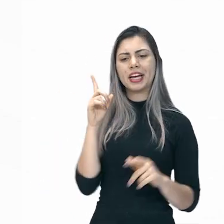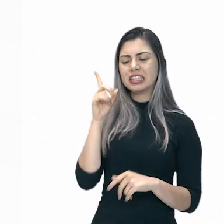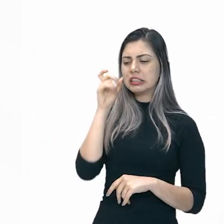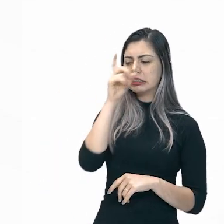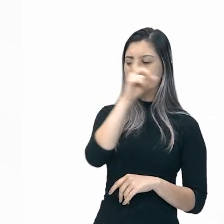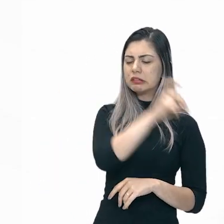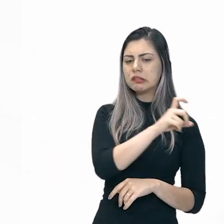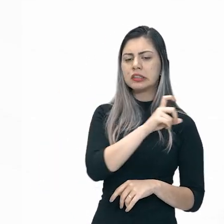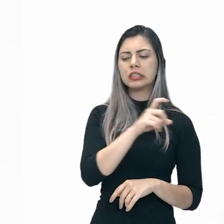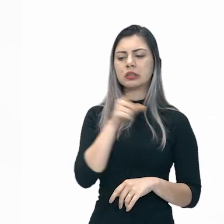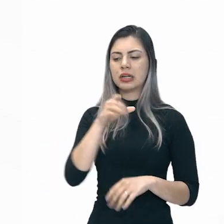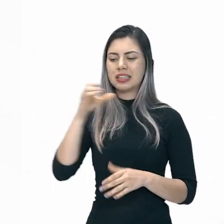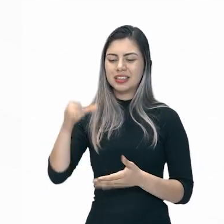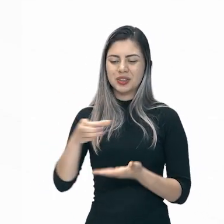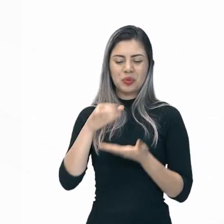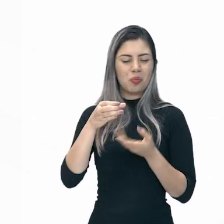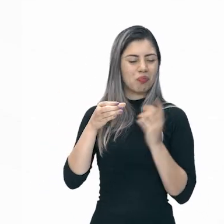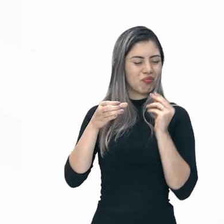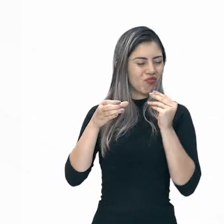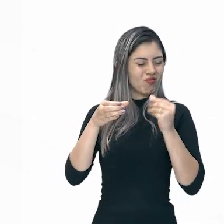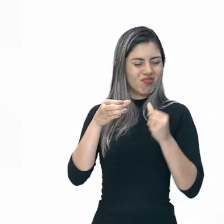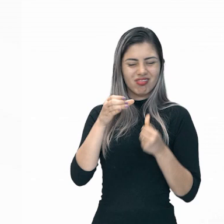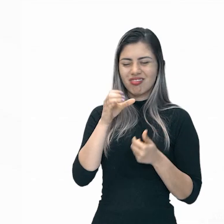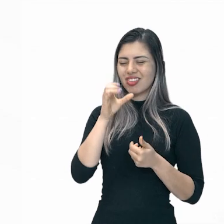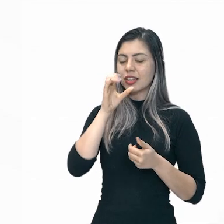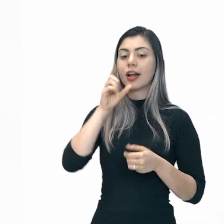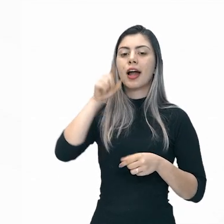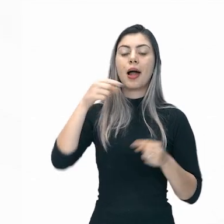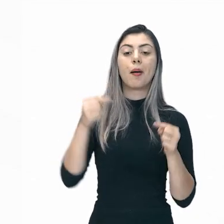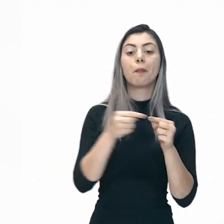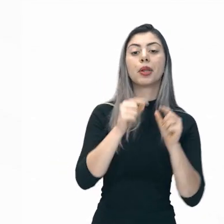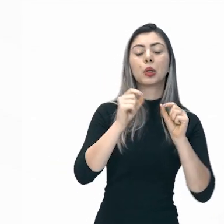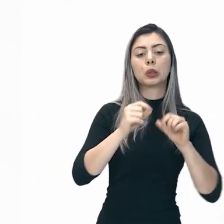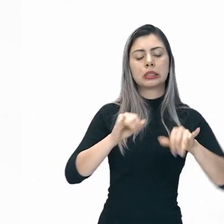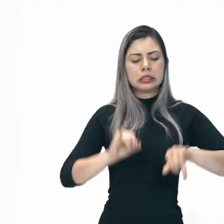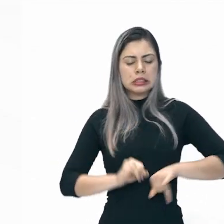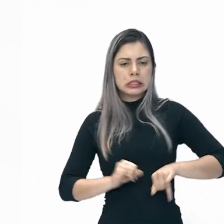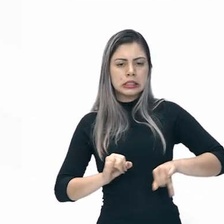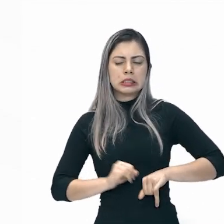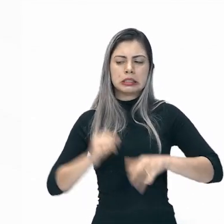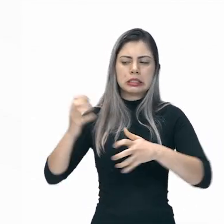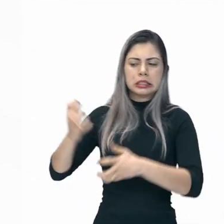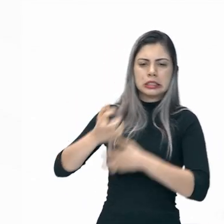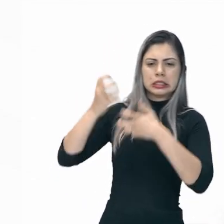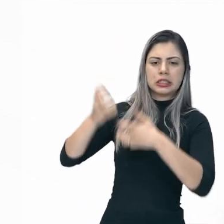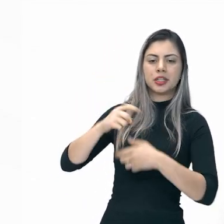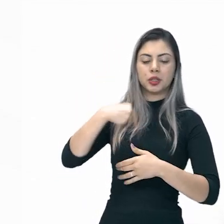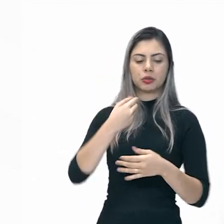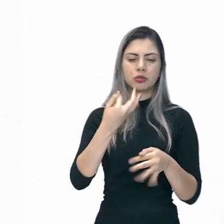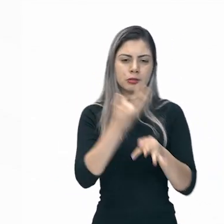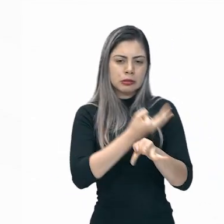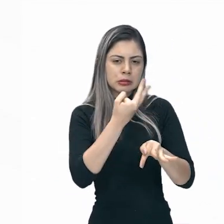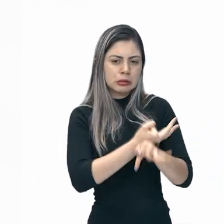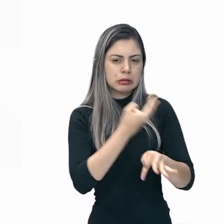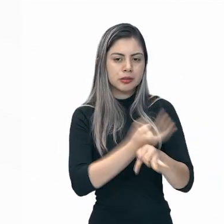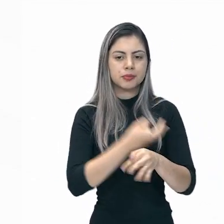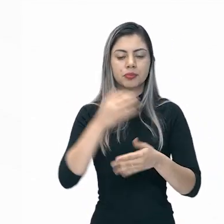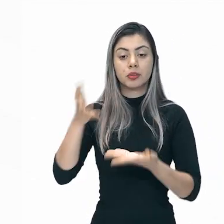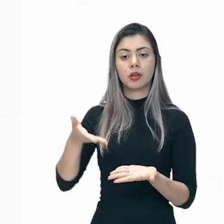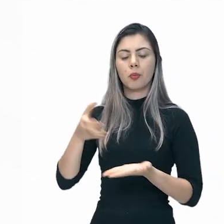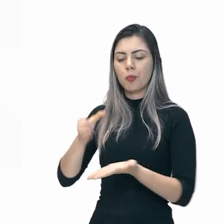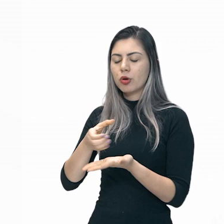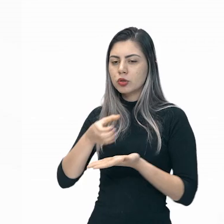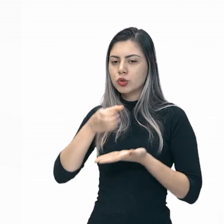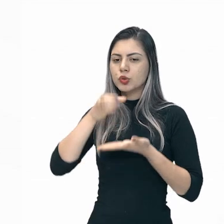suportar a bebida amarga, que simboliza a opressão, e a resistência, a referência a engolir a labuta, sugere